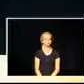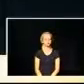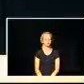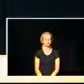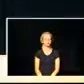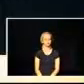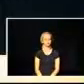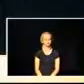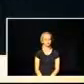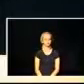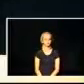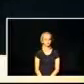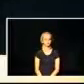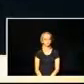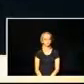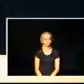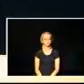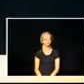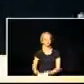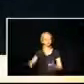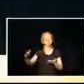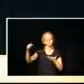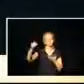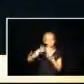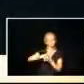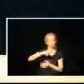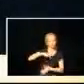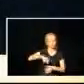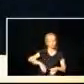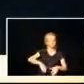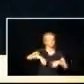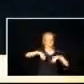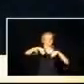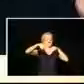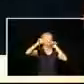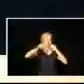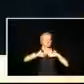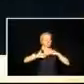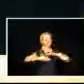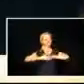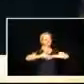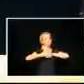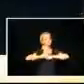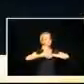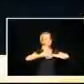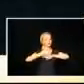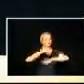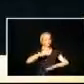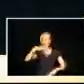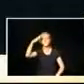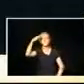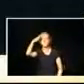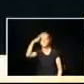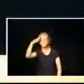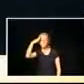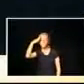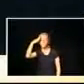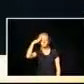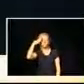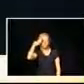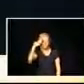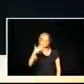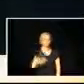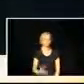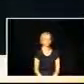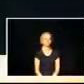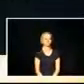prefeito vai enviar à Câmara, então, parabenizo. Então, por isso que eu avalio comigo, que se nós aqui pegarmos aqui